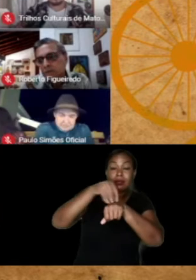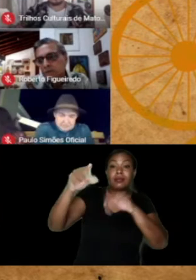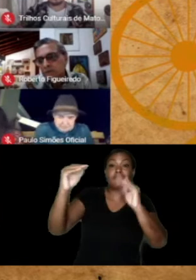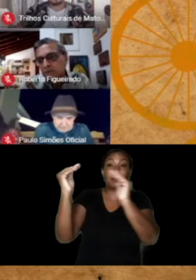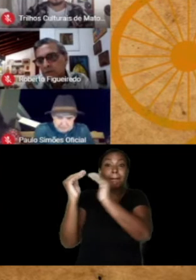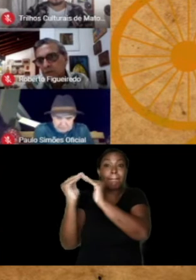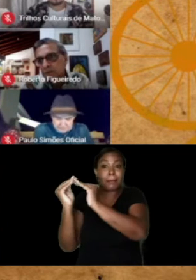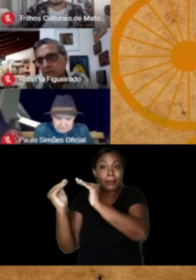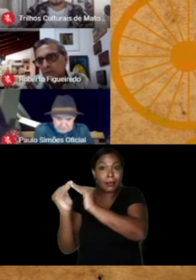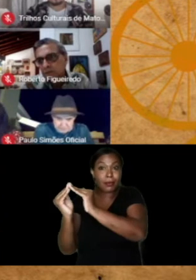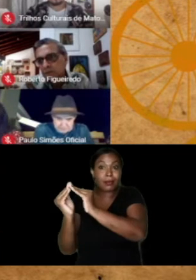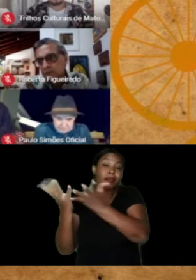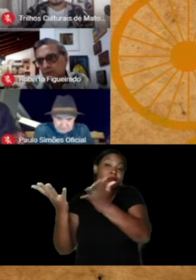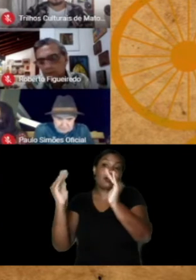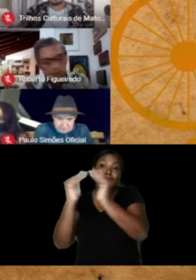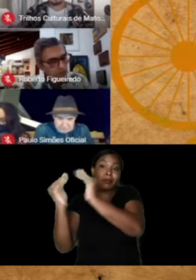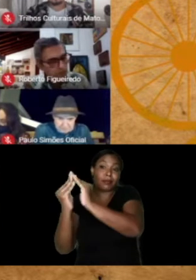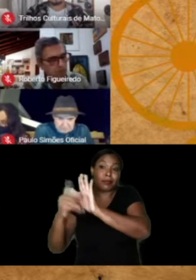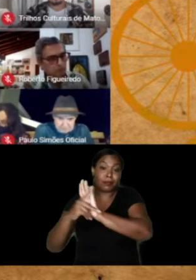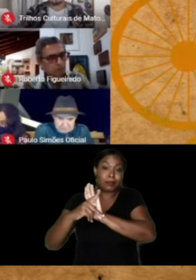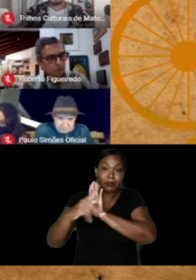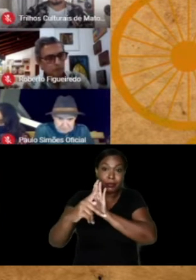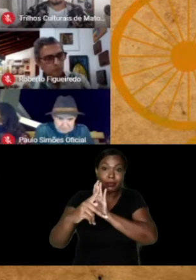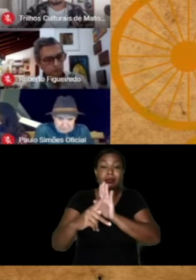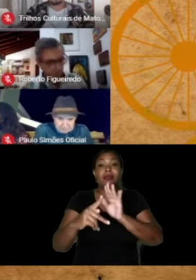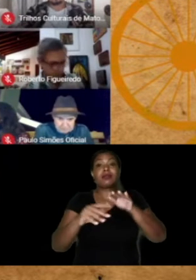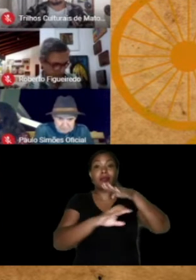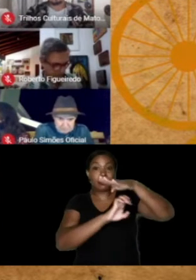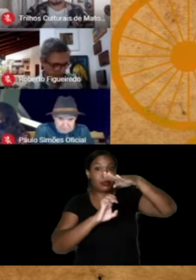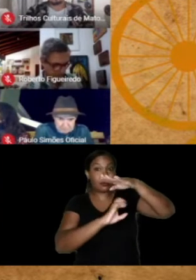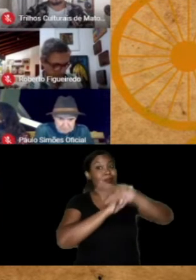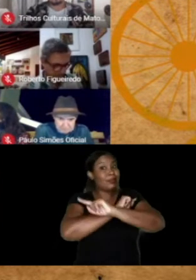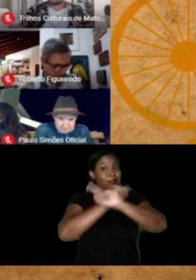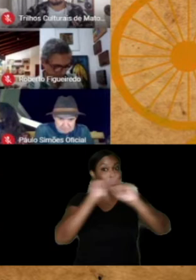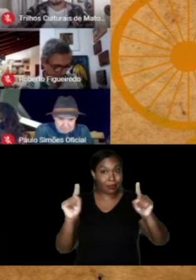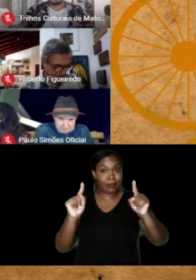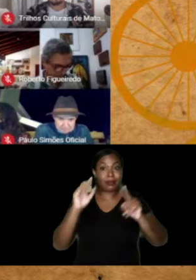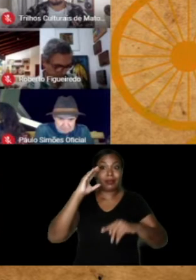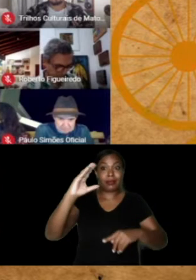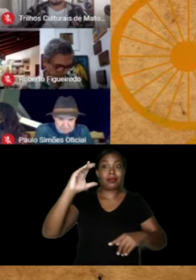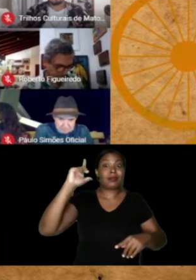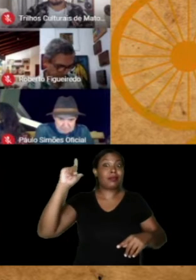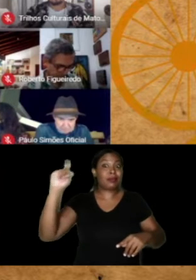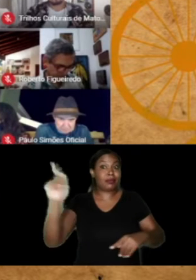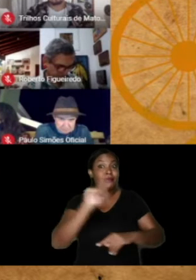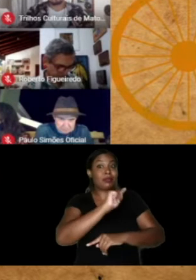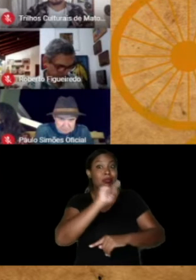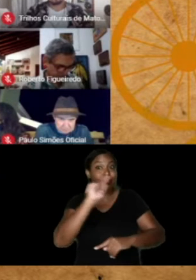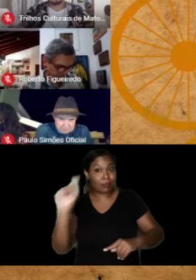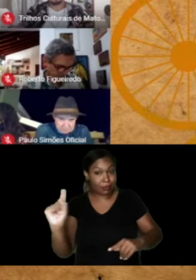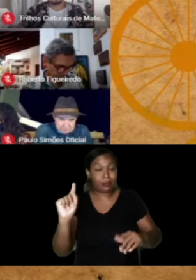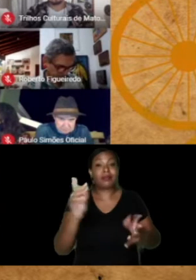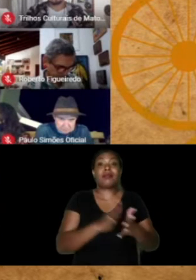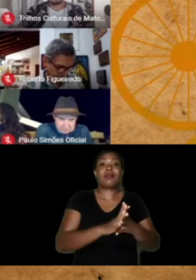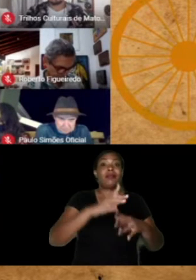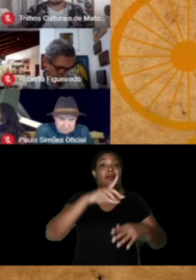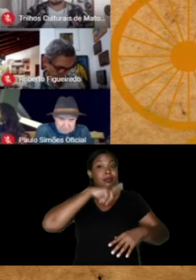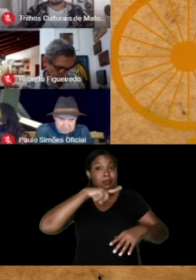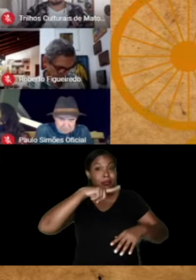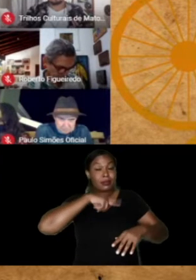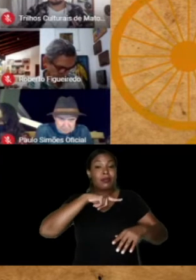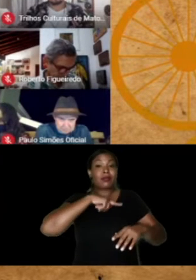à empresa, ela não era de Campo Grande, ela estava em Campo Grande. E